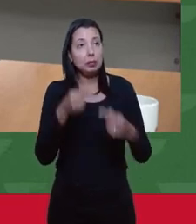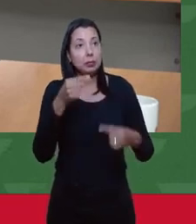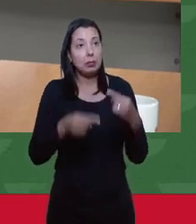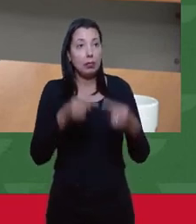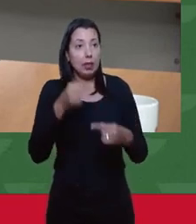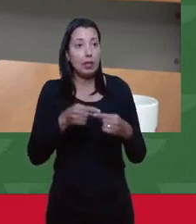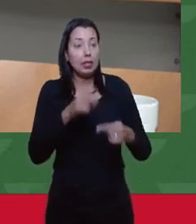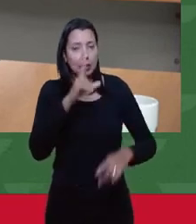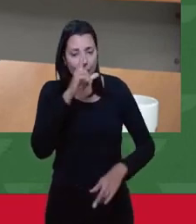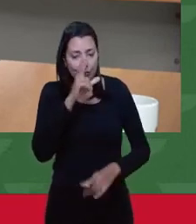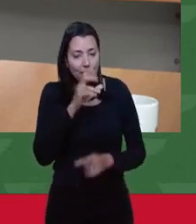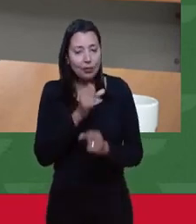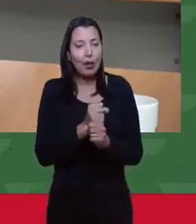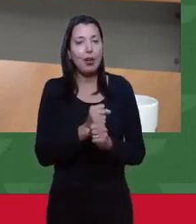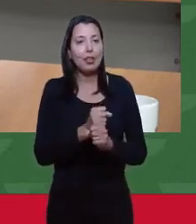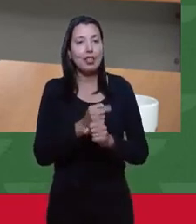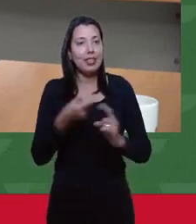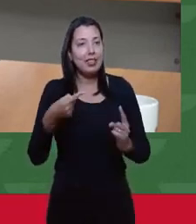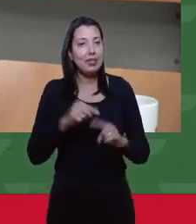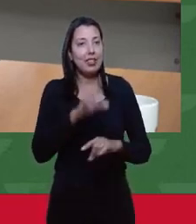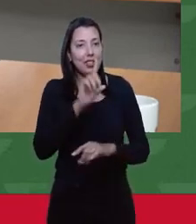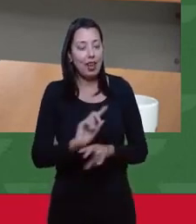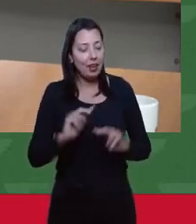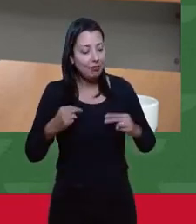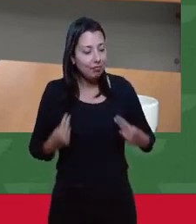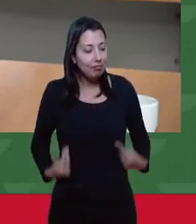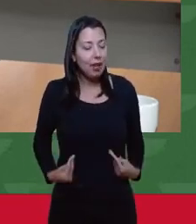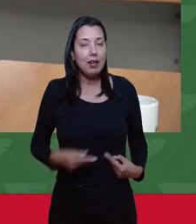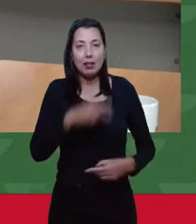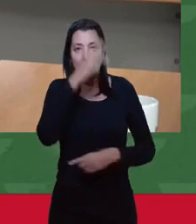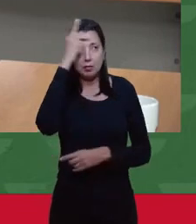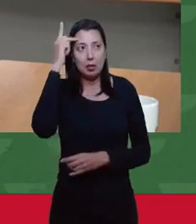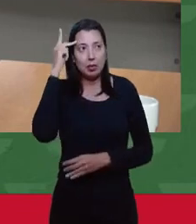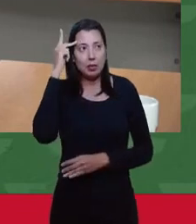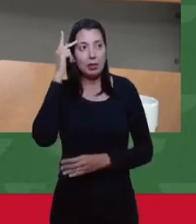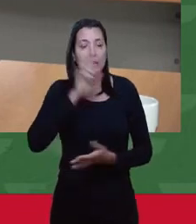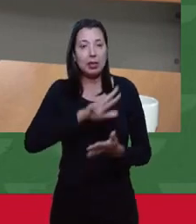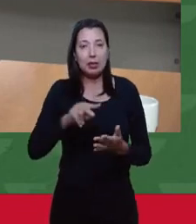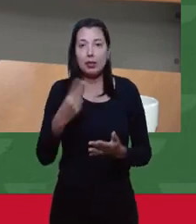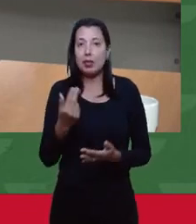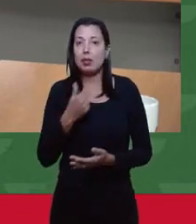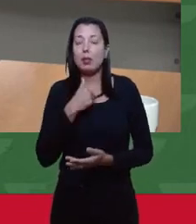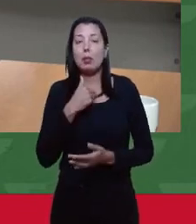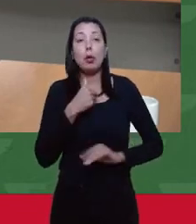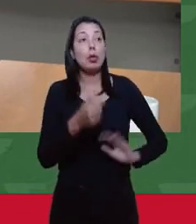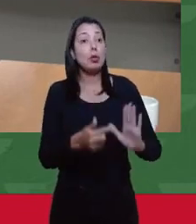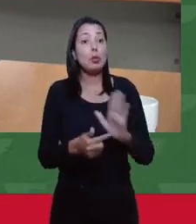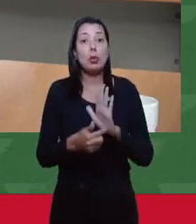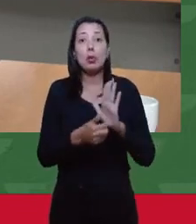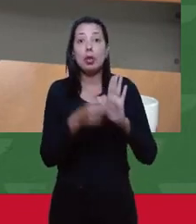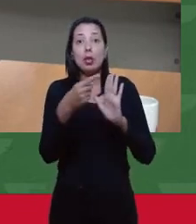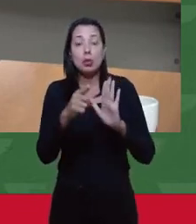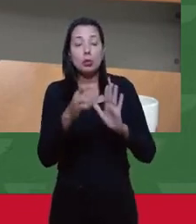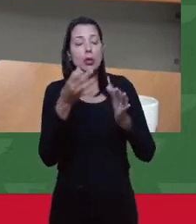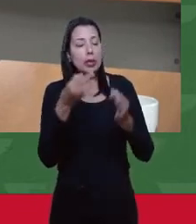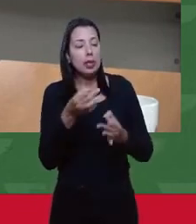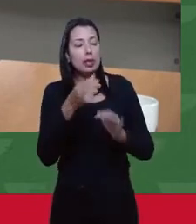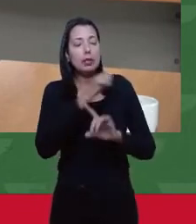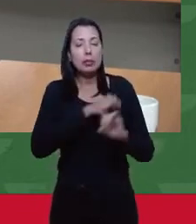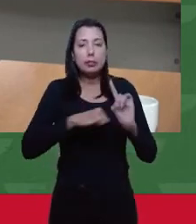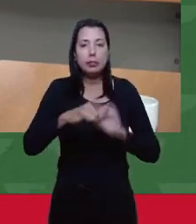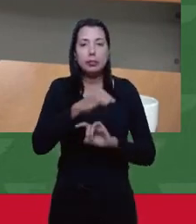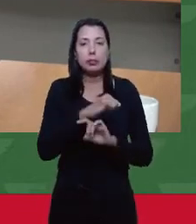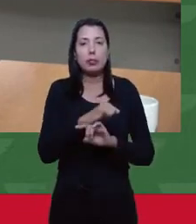políticas firmes em defesa dos direitos humanos e das pessoas que muitas vezes não podem expressar-se corretamente na